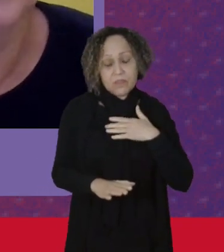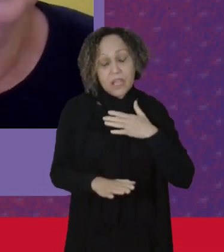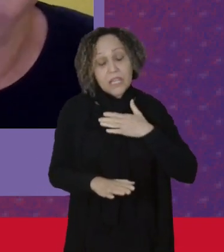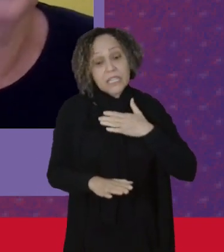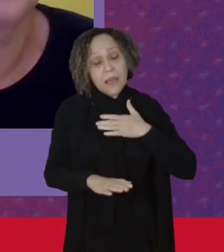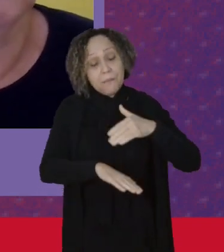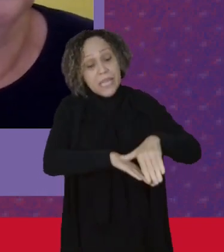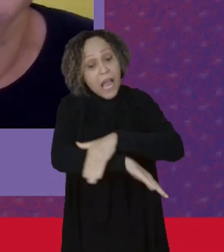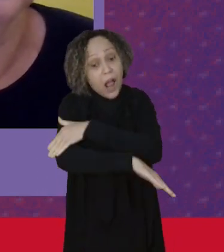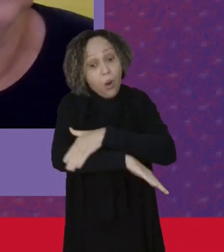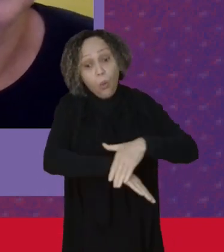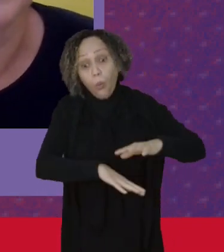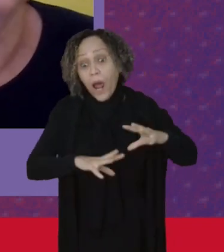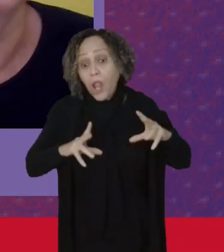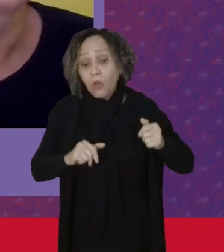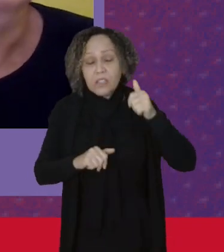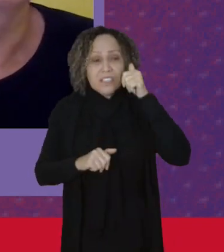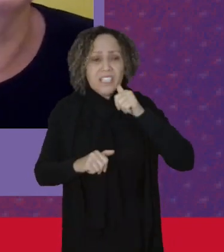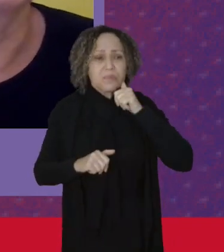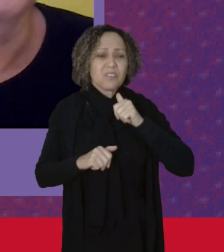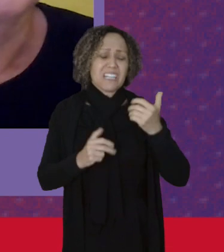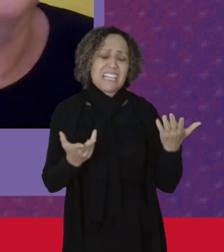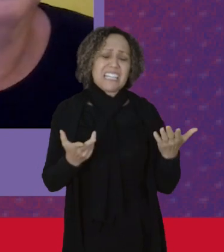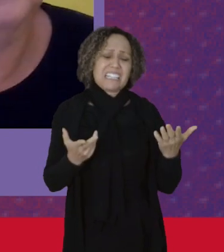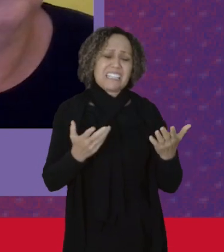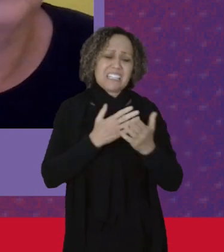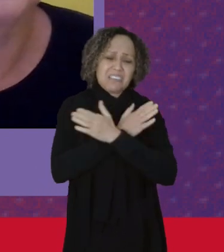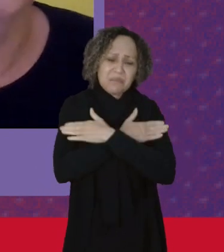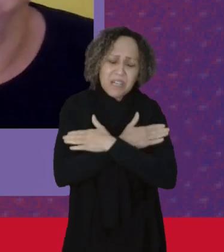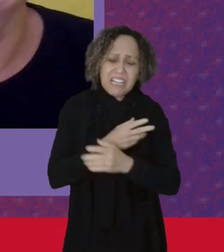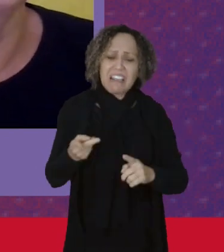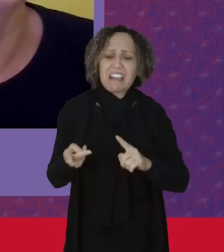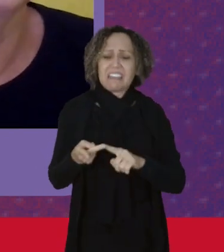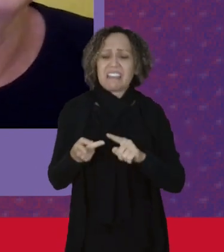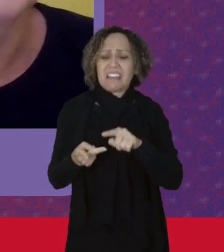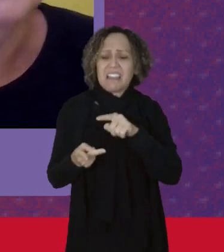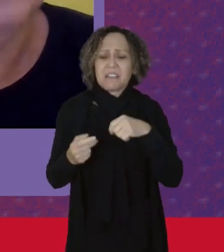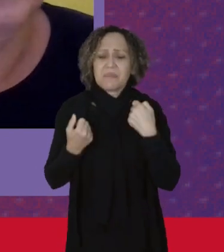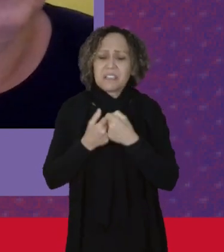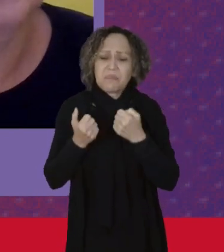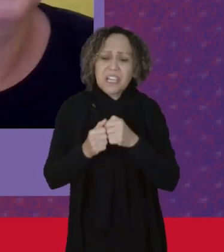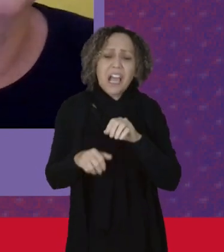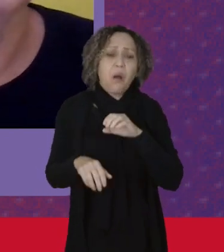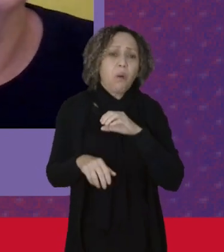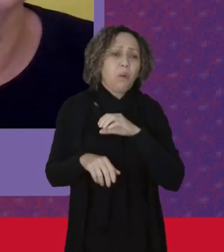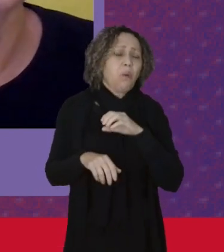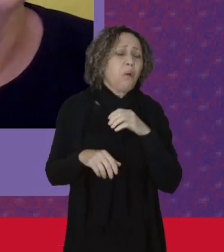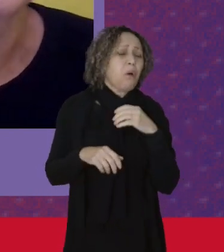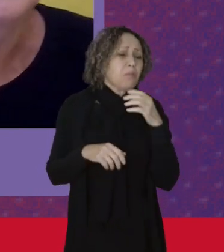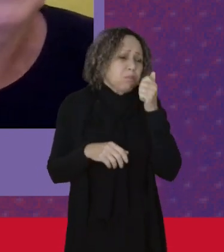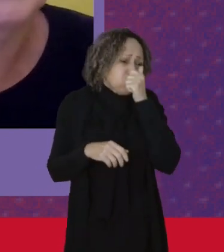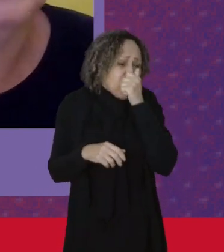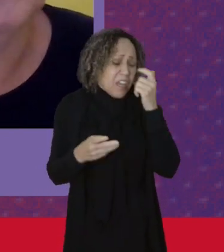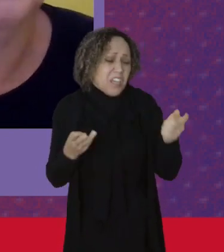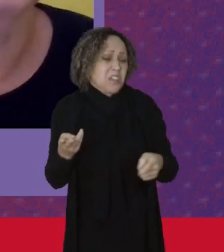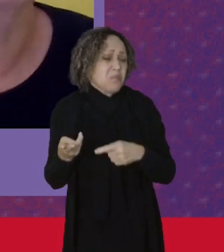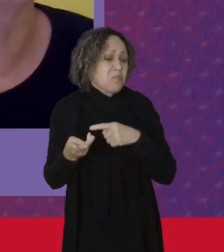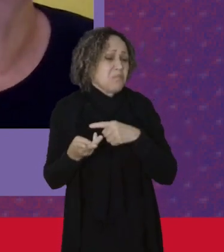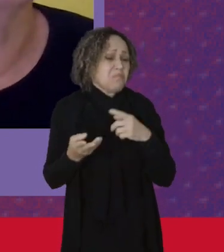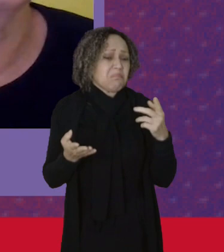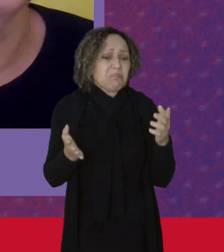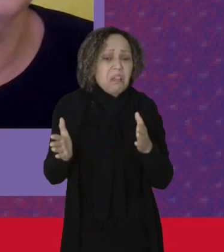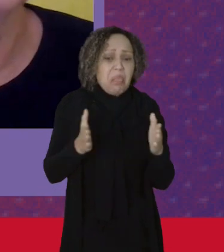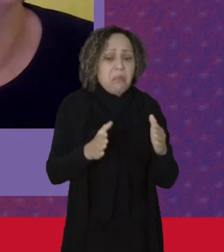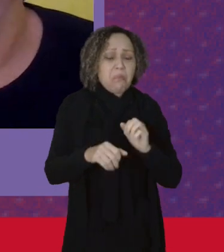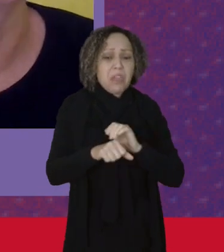da minha rua têm que pegar um ônibus lotado, certo? Estamos no meio da Covid, estamos no meio da pandemia, esses problemas